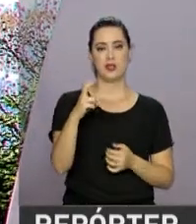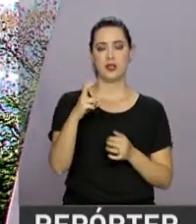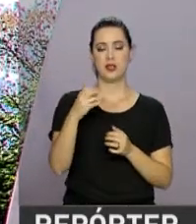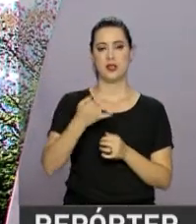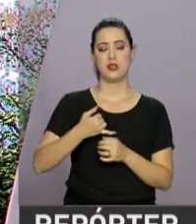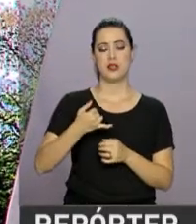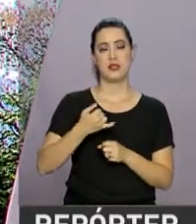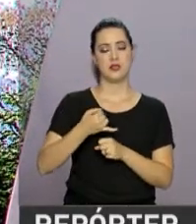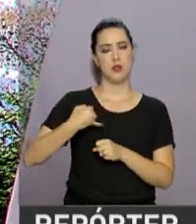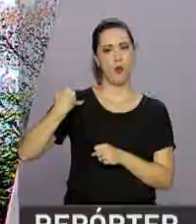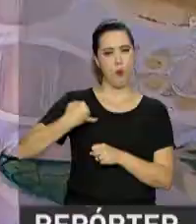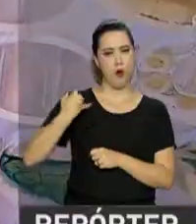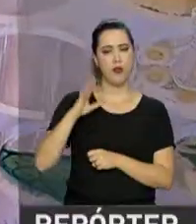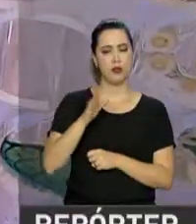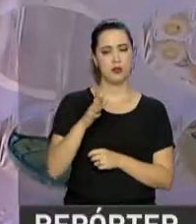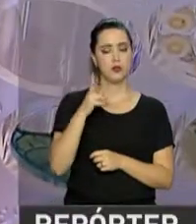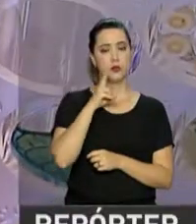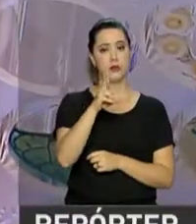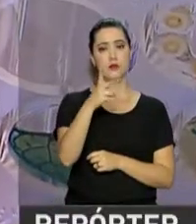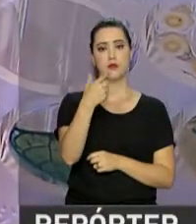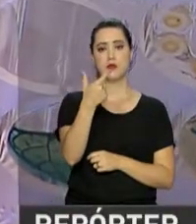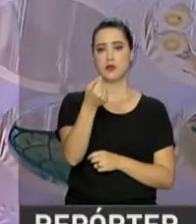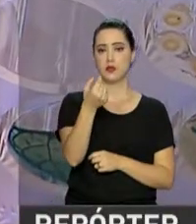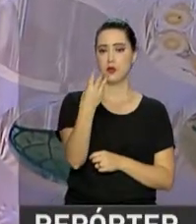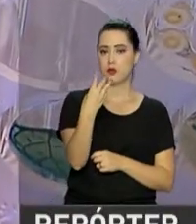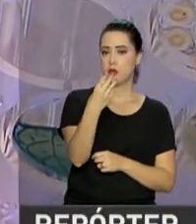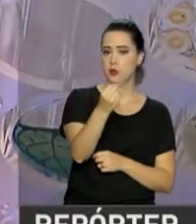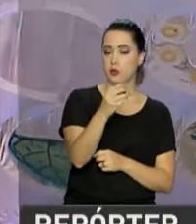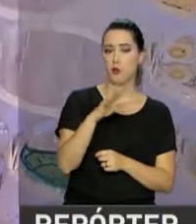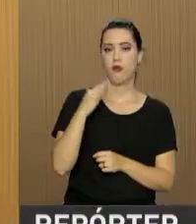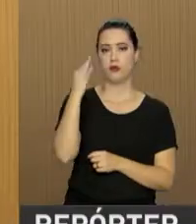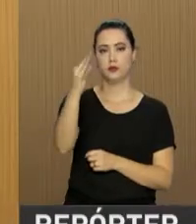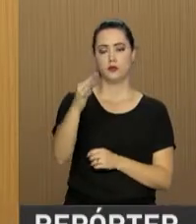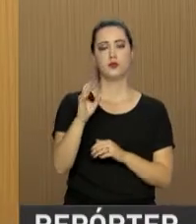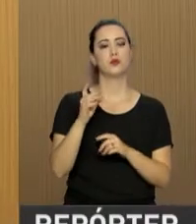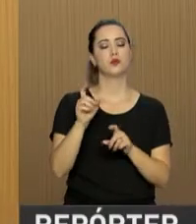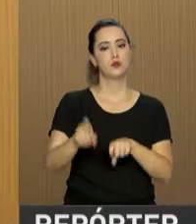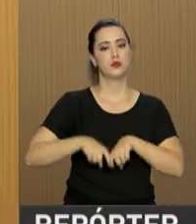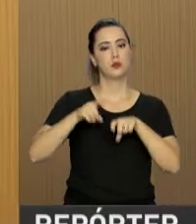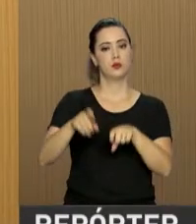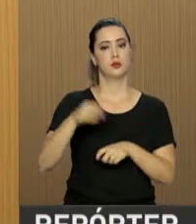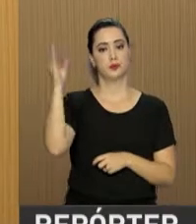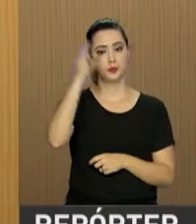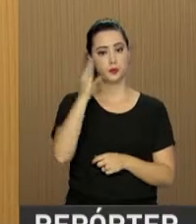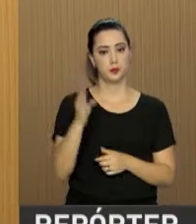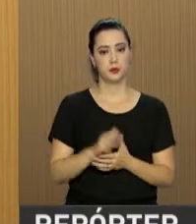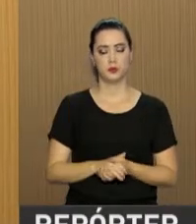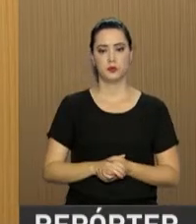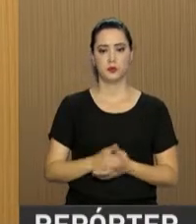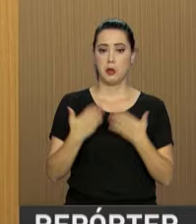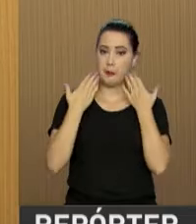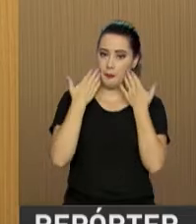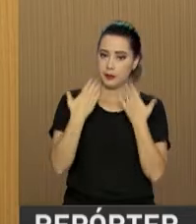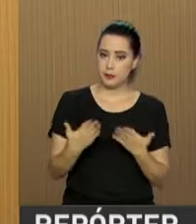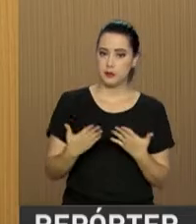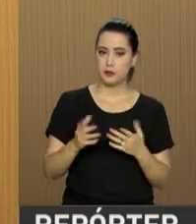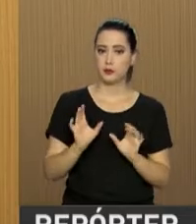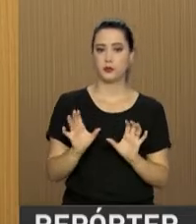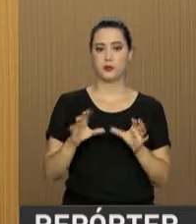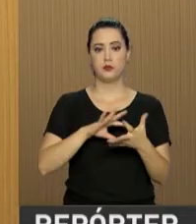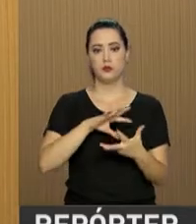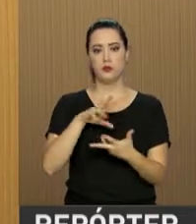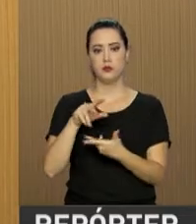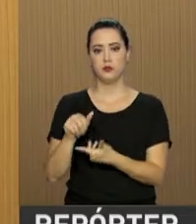visão 2030 o futuro da agricultura brasileira é um documento que apresenta não é para o